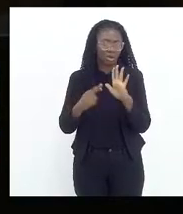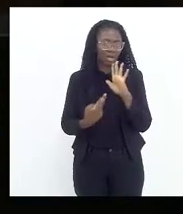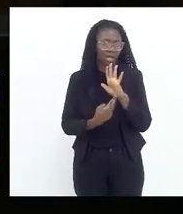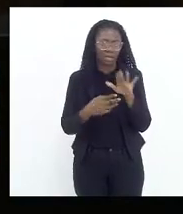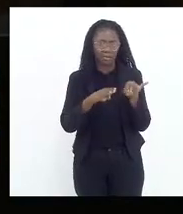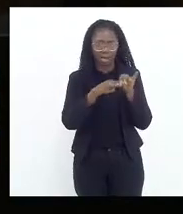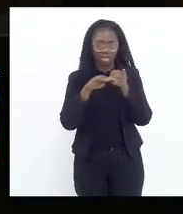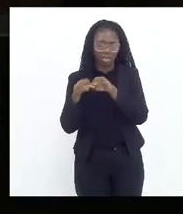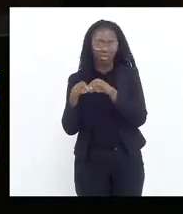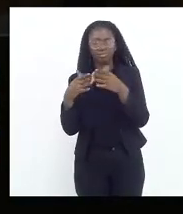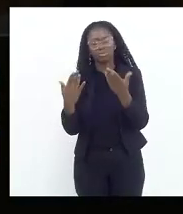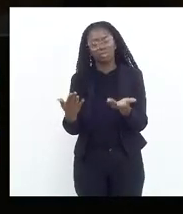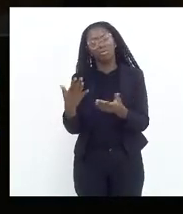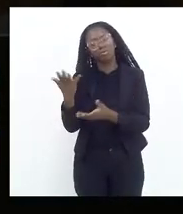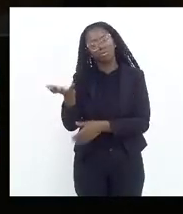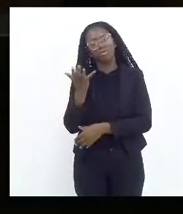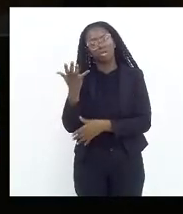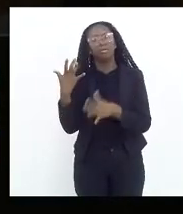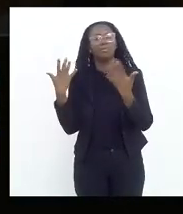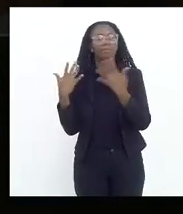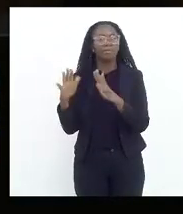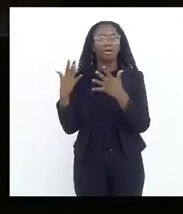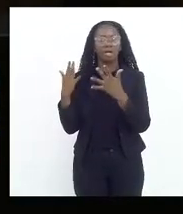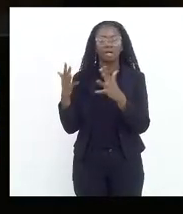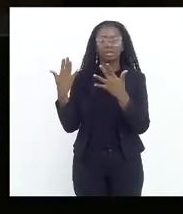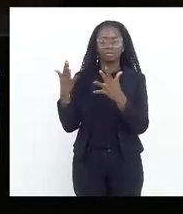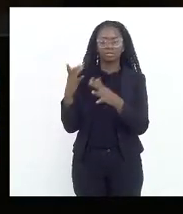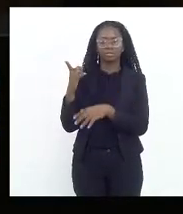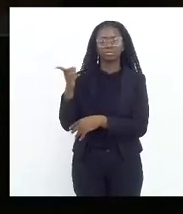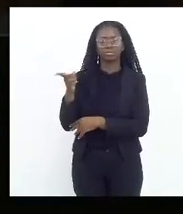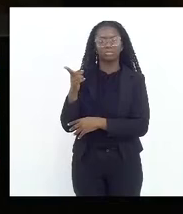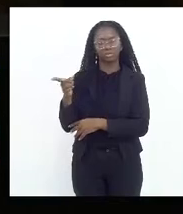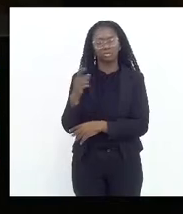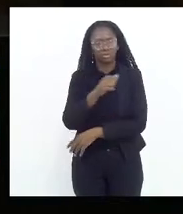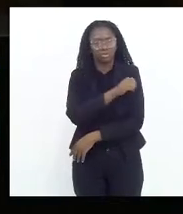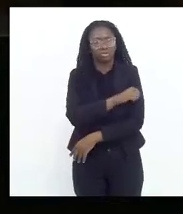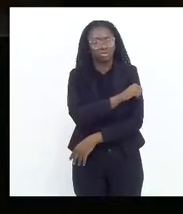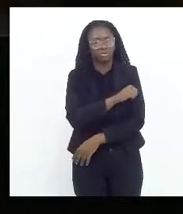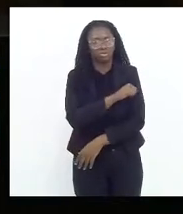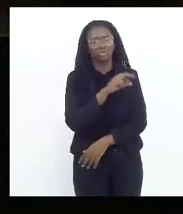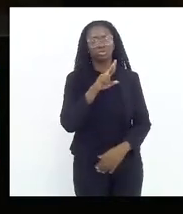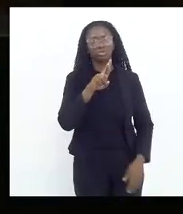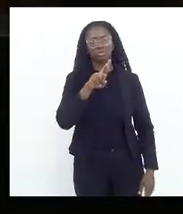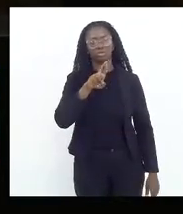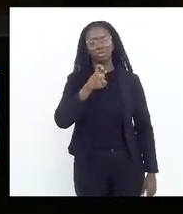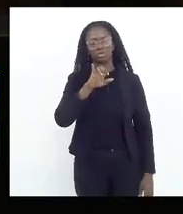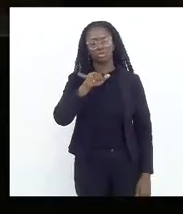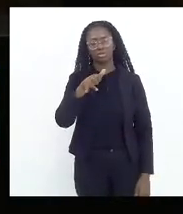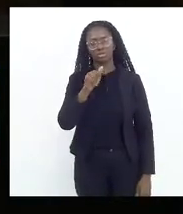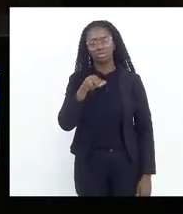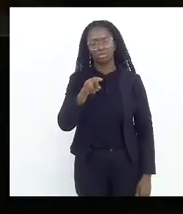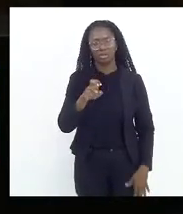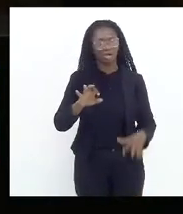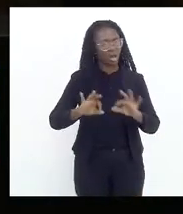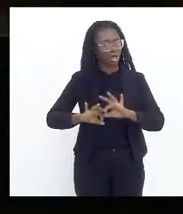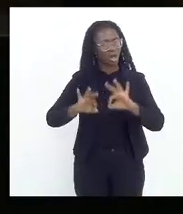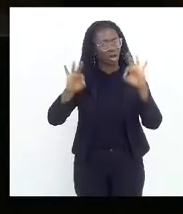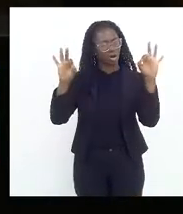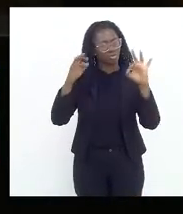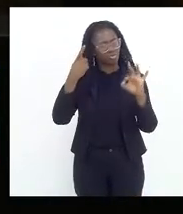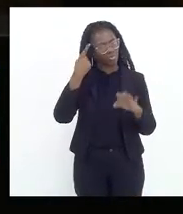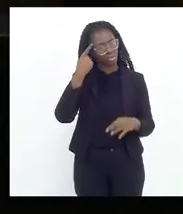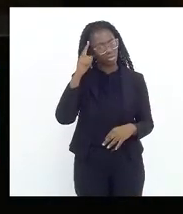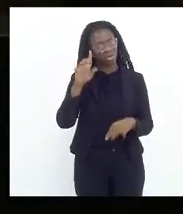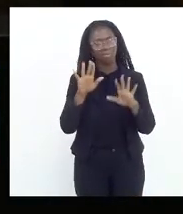Então, eu quero não só parabenizar a deputada enfermeira Rejane pela excelente iniciativa,